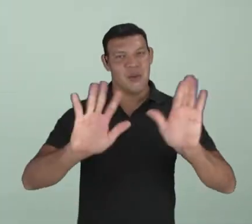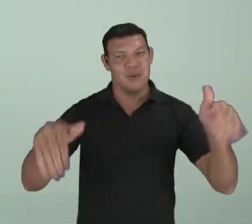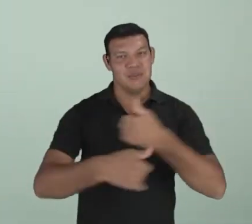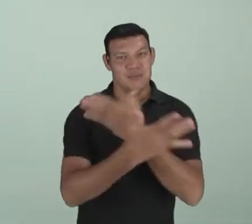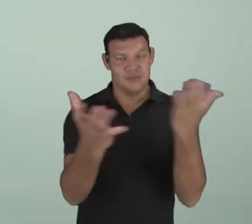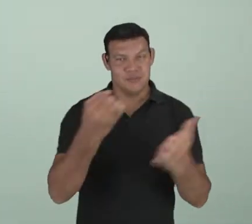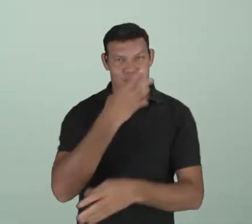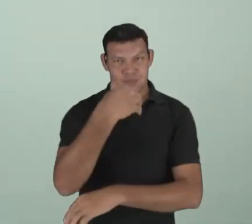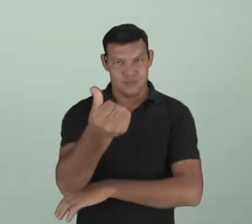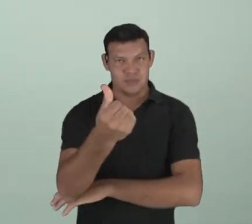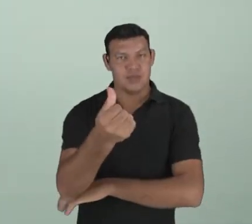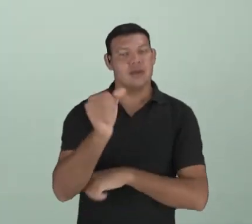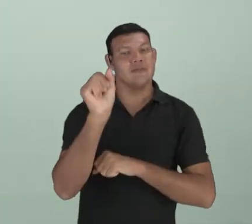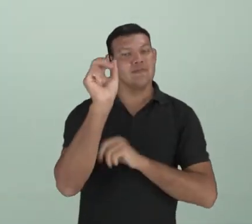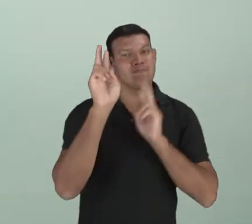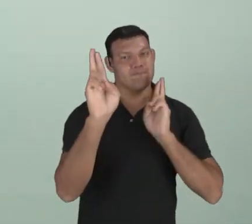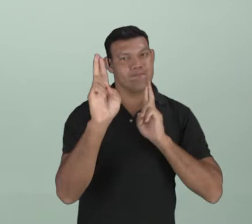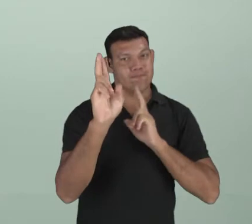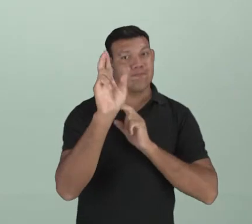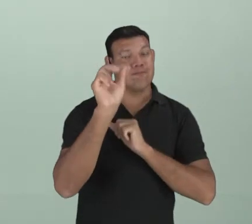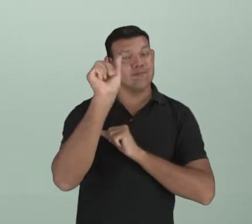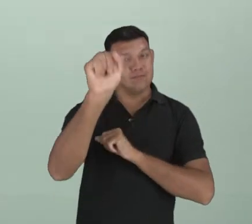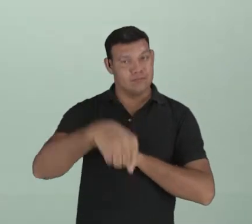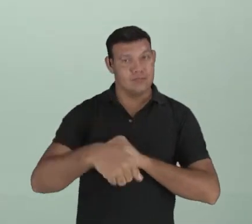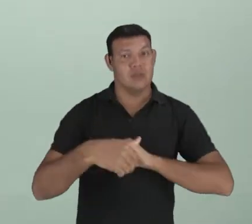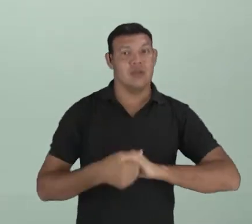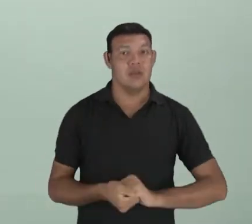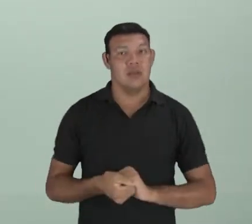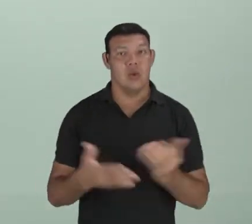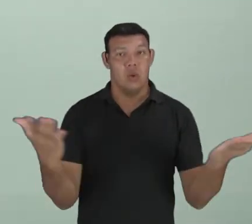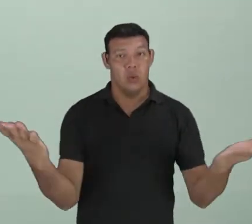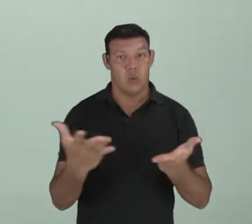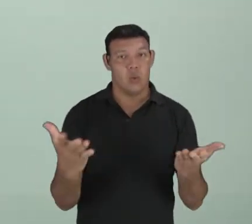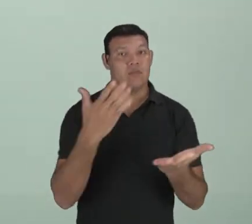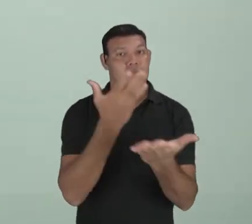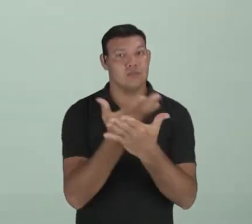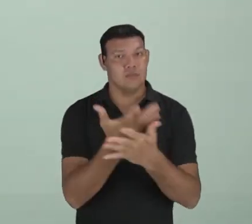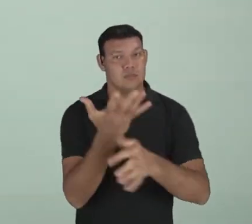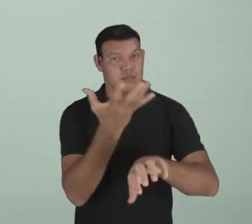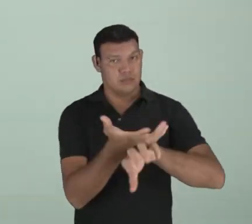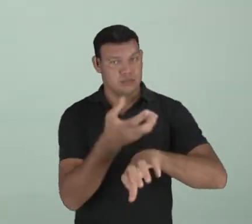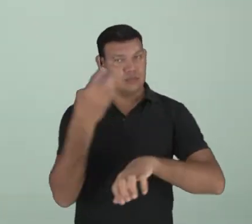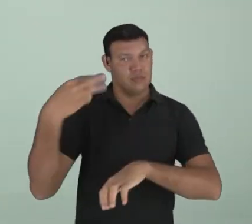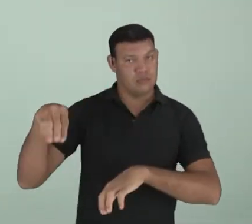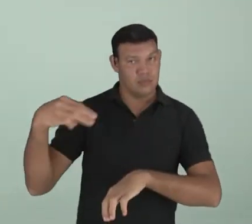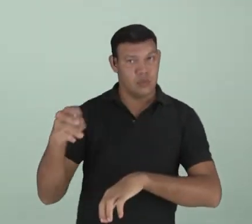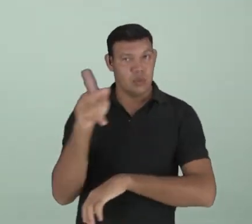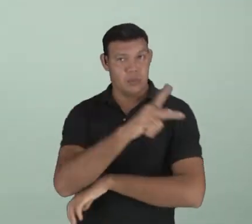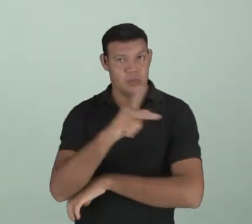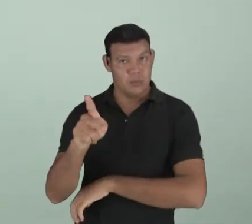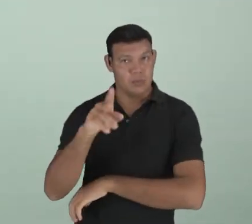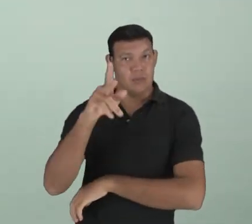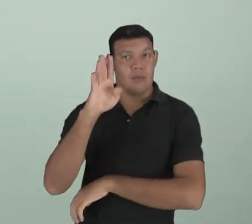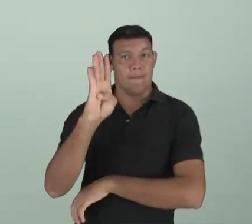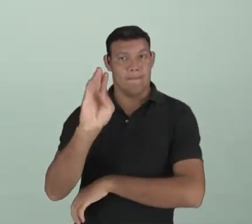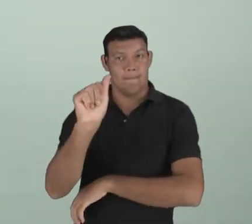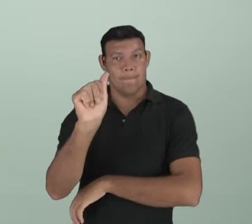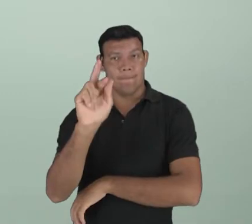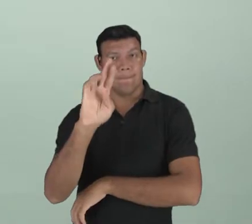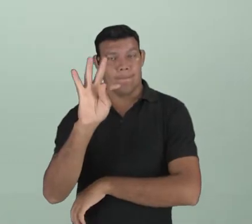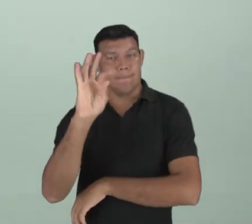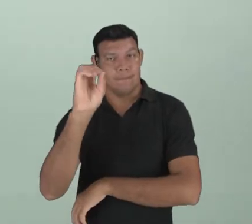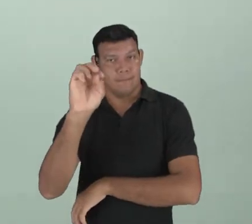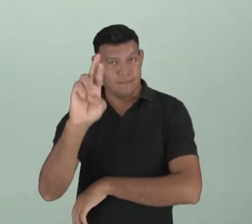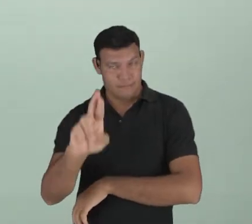Olá pessoal, tudo bem? Eu espero que esteja tudo bem com vocês. Hoje nós vamos a mais uma aula de matemática. Meu nome é Bartô, professor de